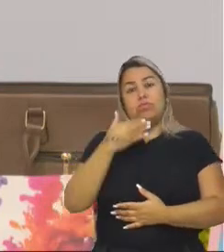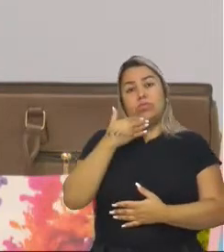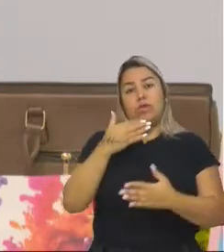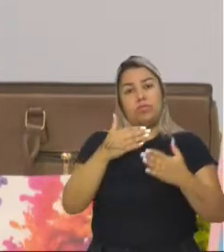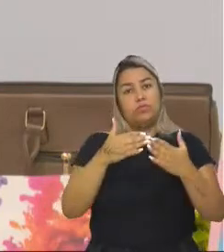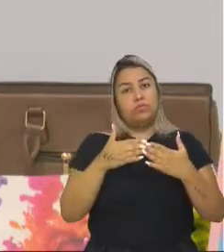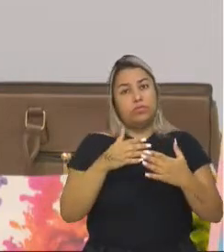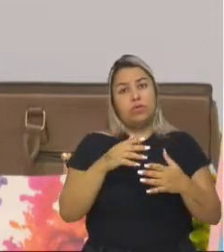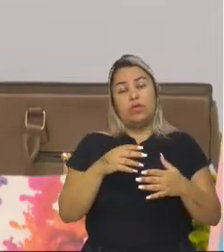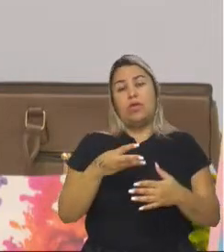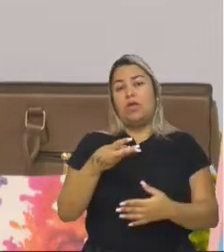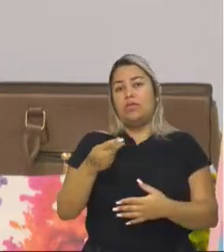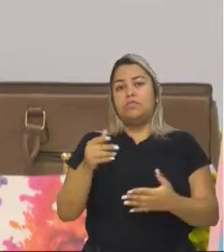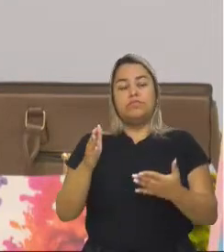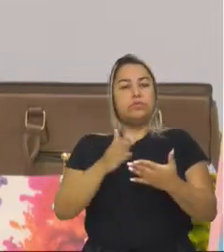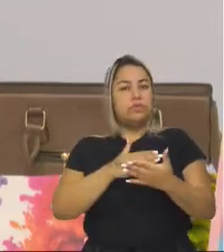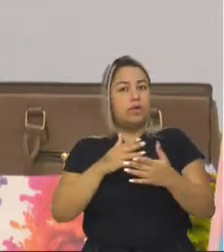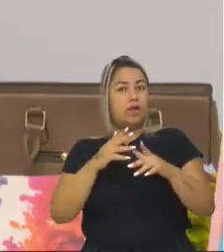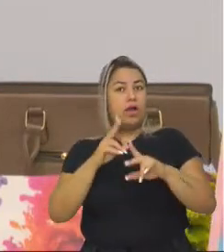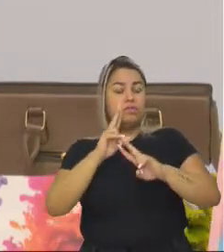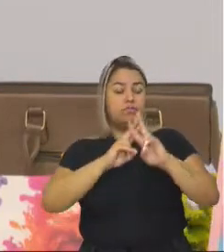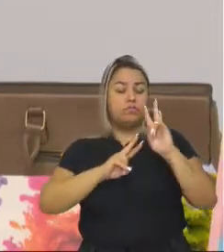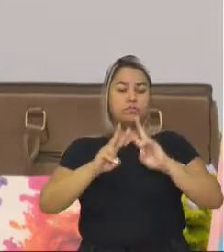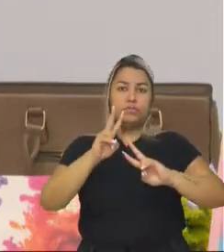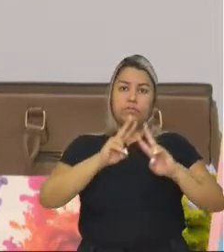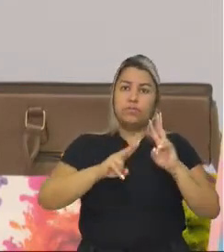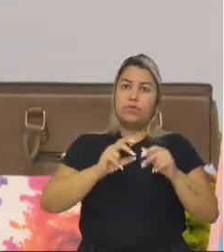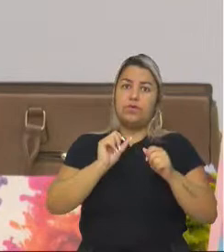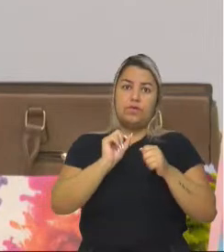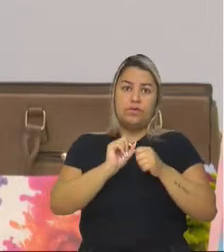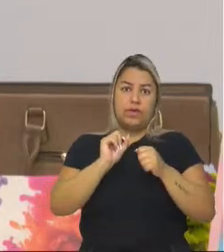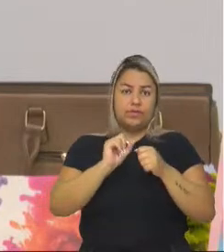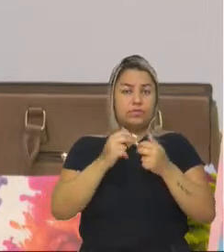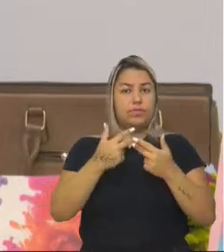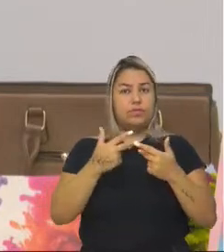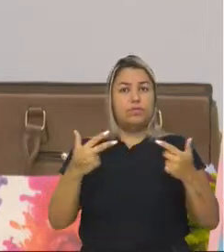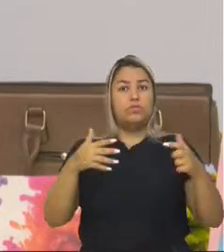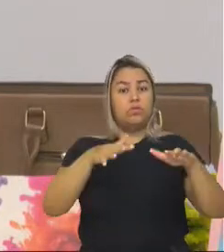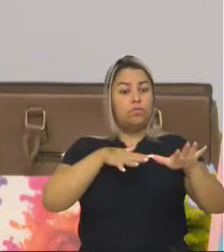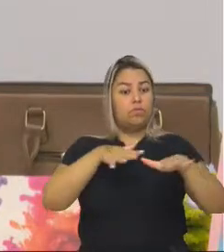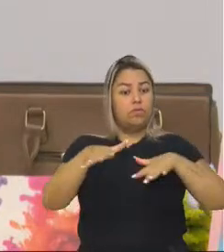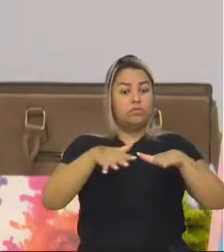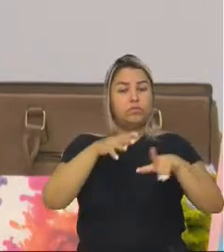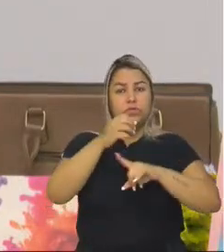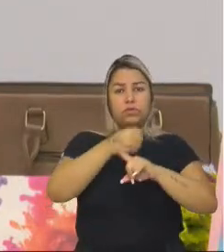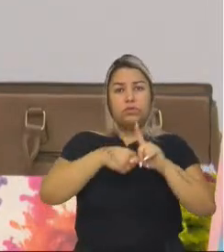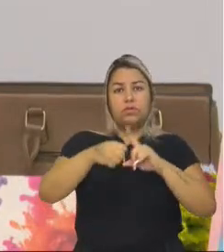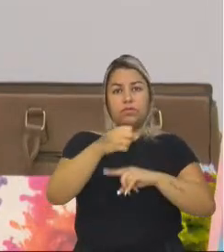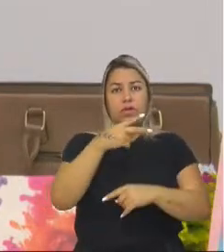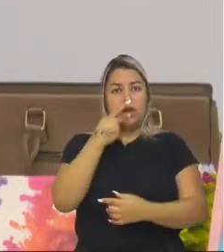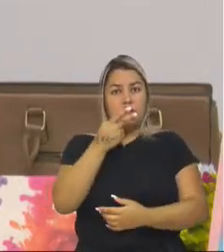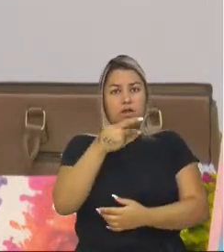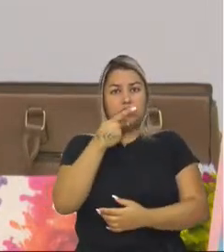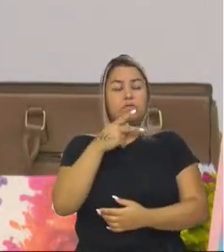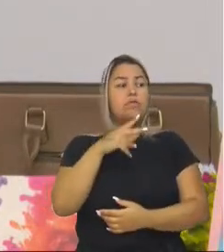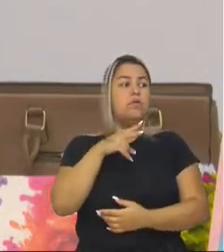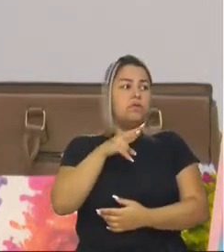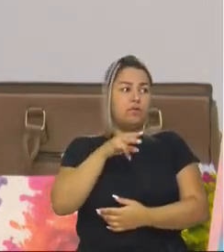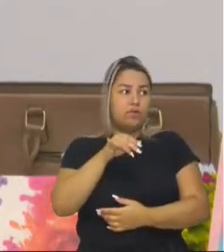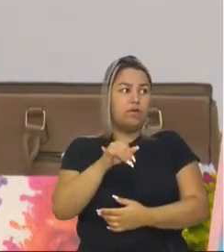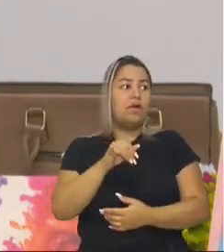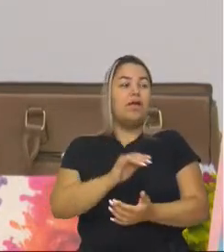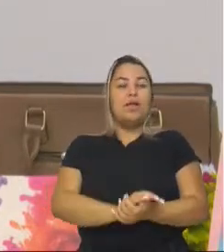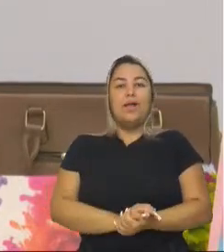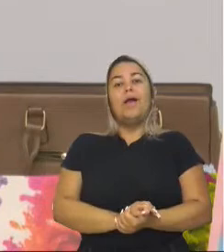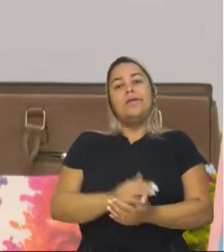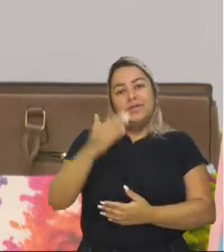estar aqui. É muita agenda da visibilidade. Eu, inclusive, vou fazer uma coisa que, enquanto movimento social, eu sempre criticava. Vocês vão me criticar, mas eu peço que